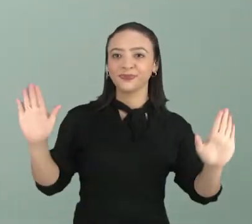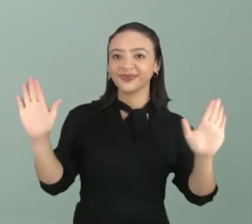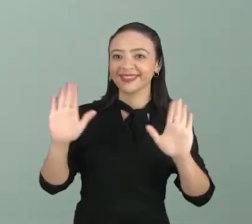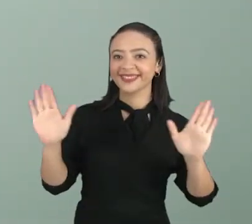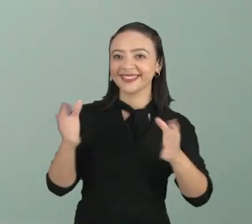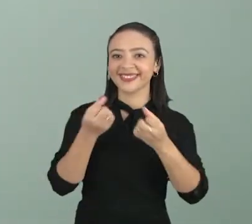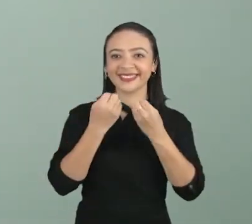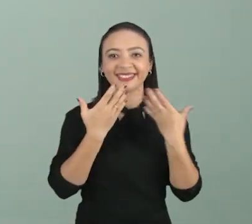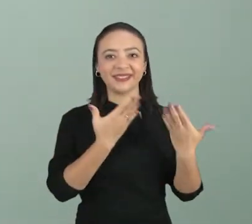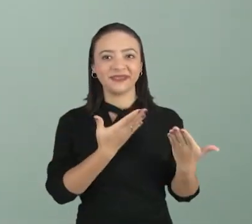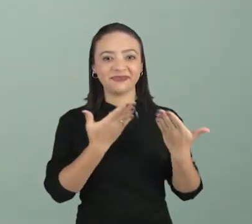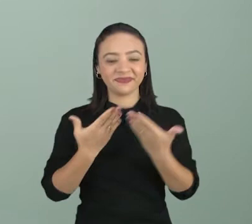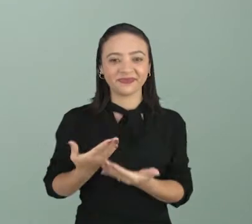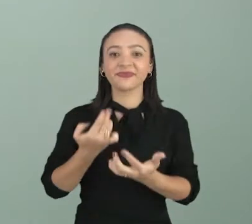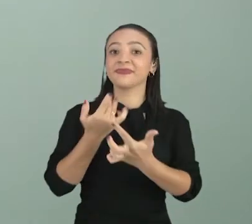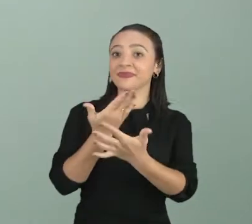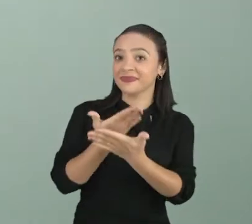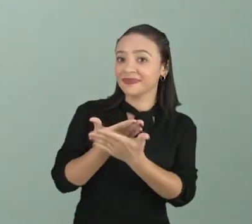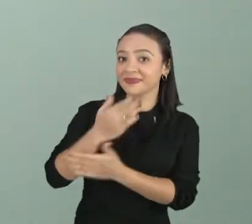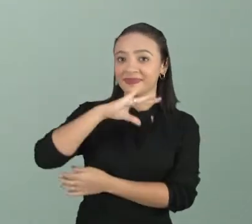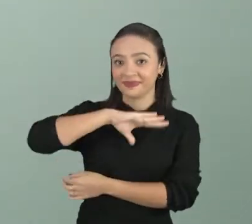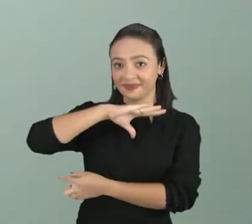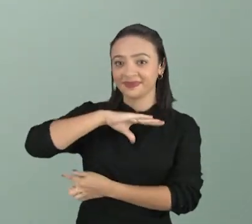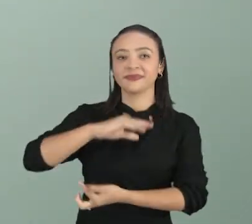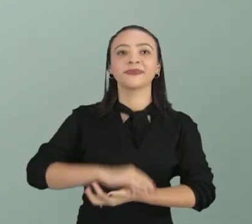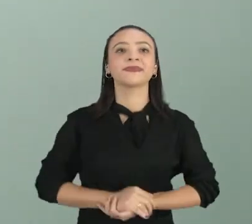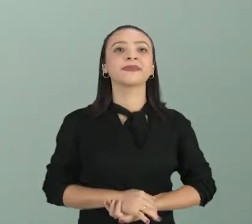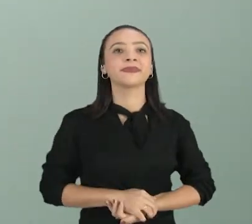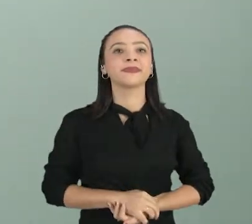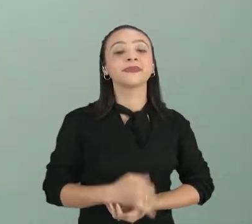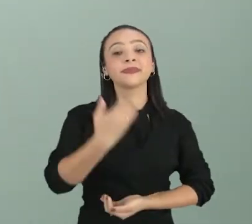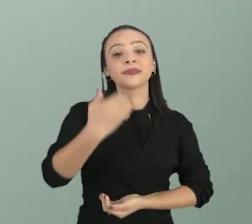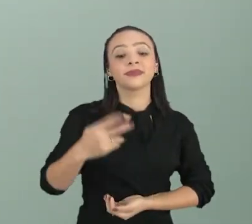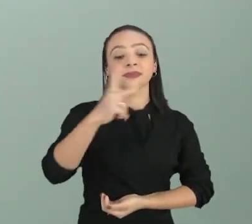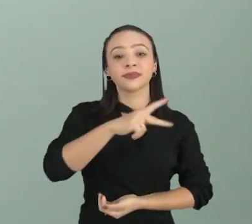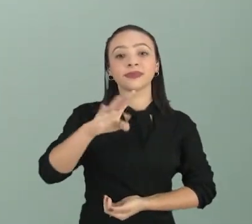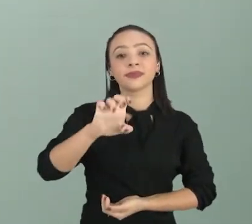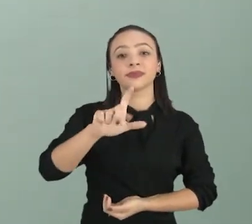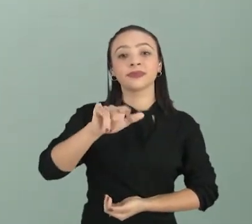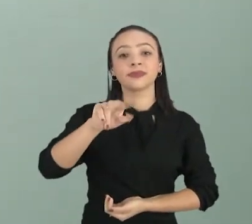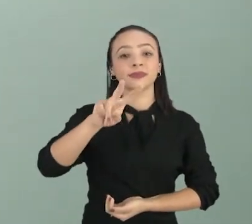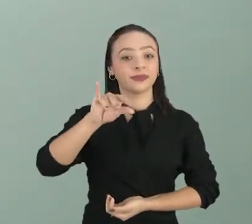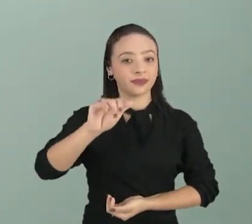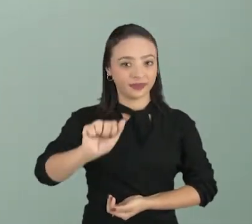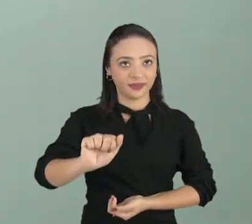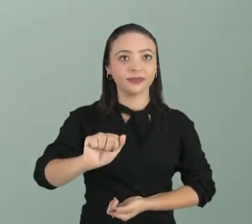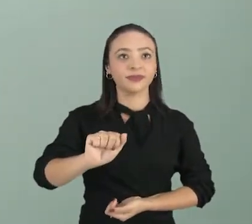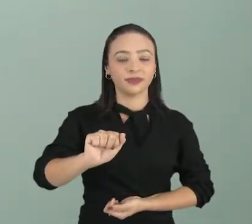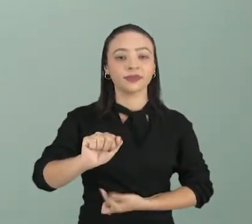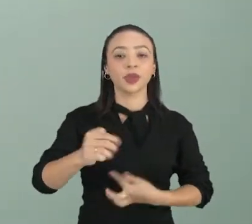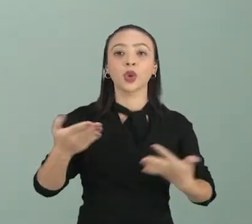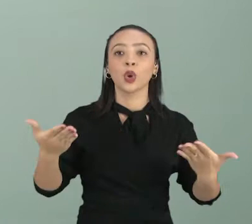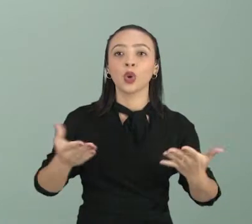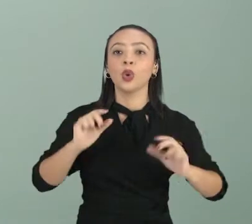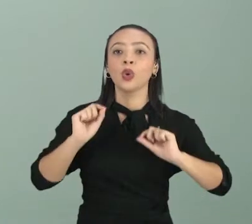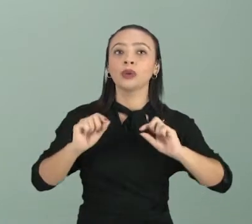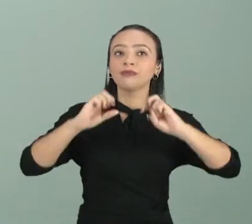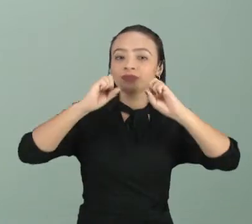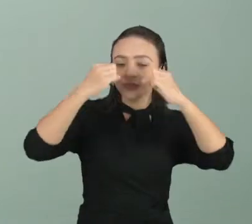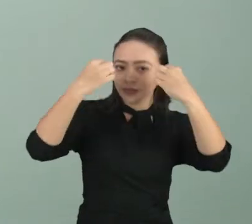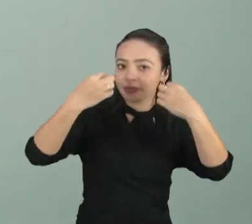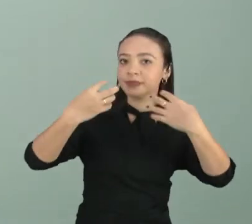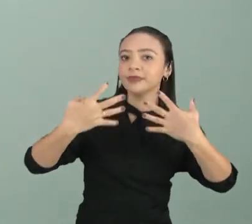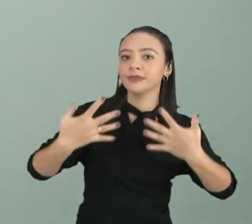Olá, sejam bem-vindos a mais uma aula de língua portuguesa. Eu sou a professora Elívia Soares e hoje nós